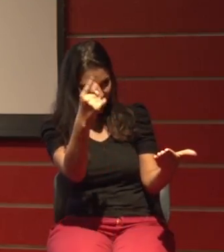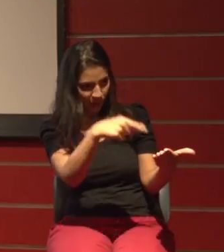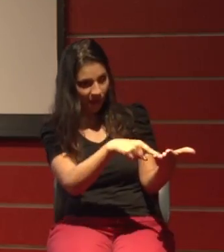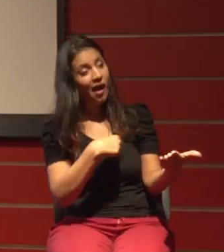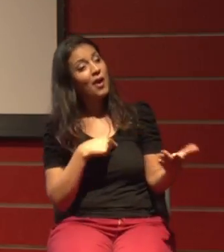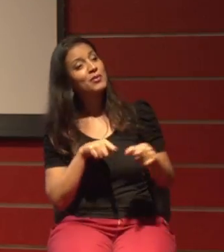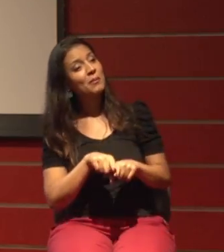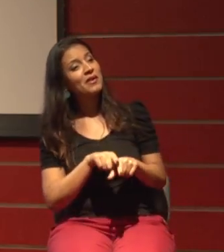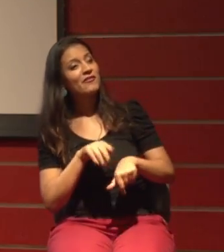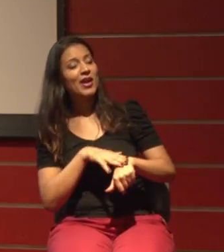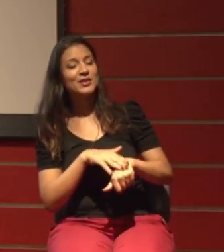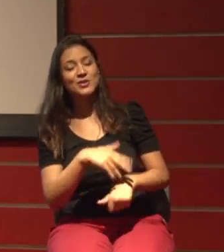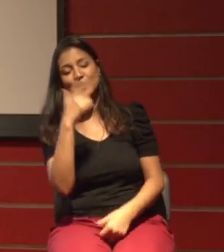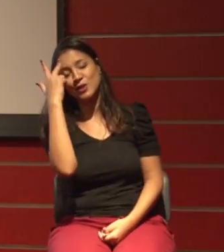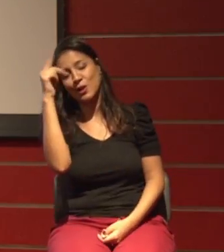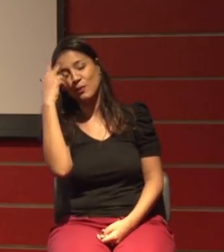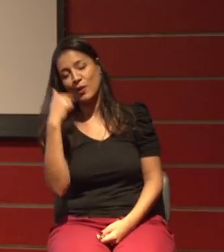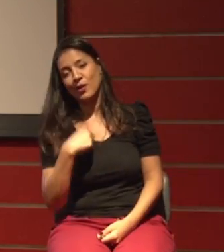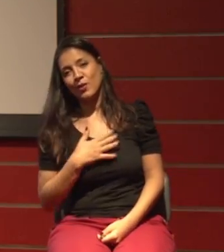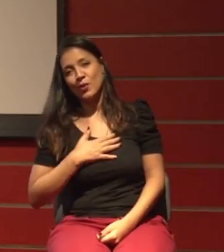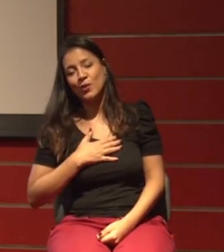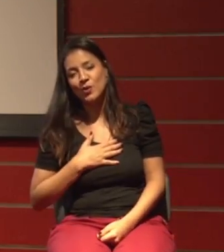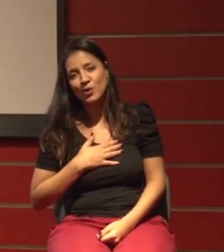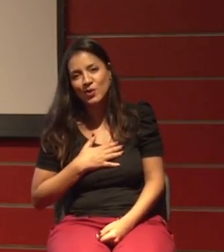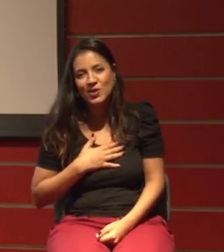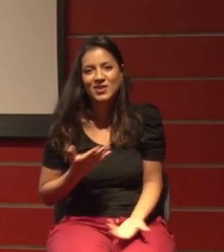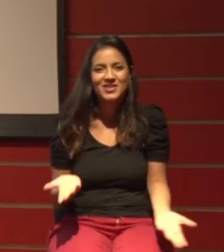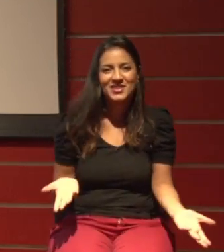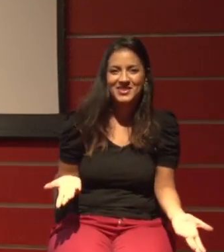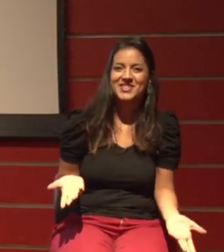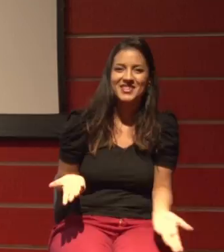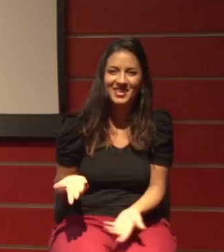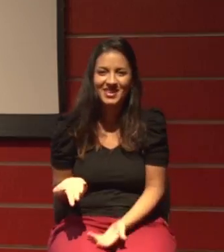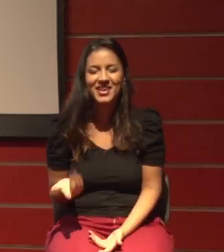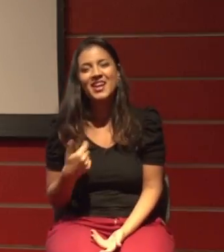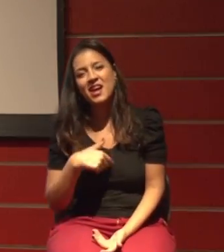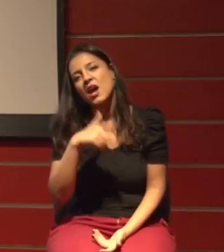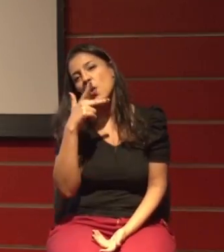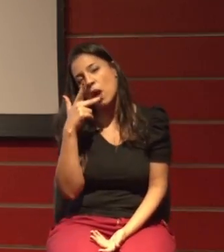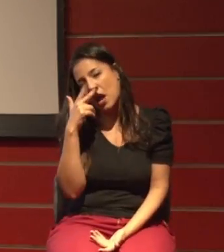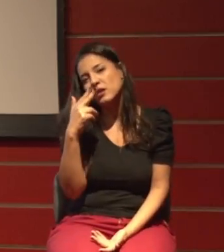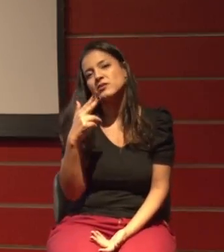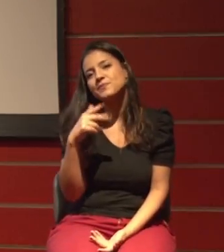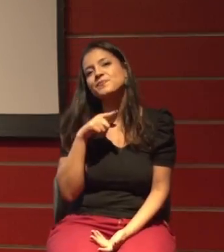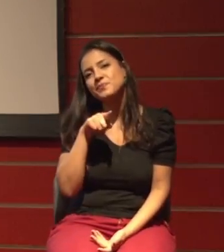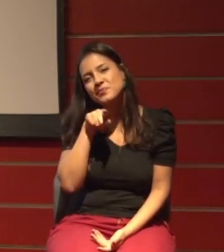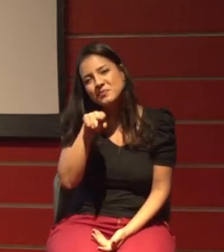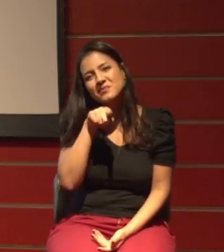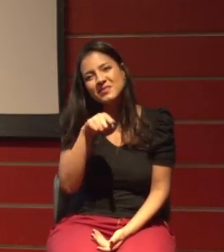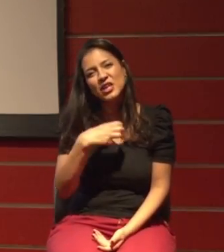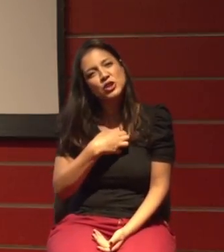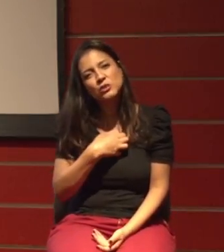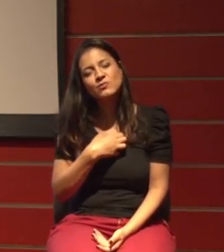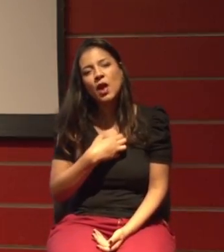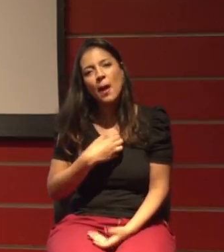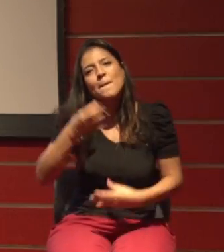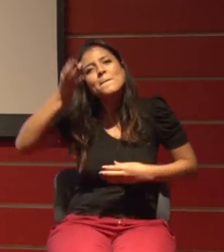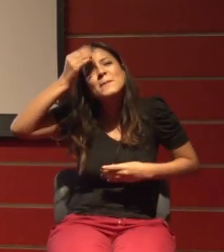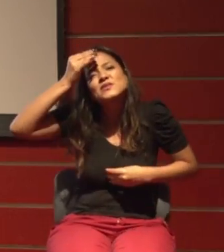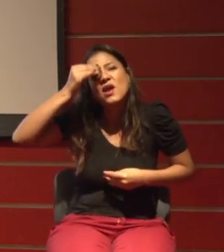isso também acontece comigo né então essa eu acho que essa essa originalidade do